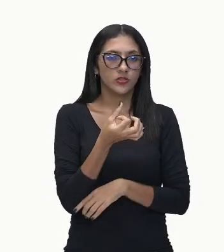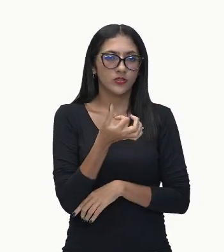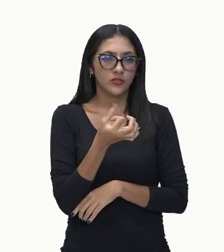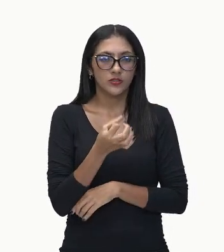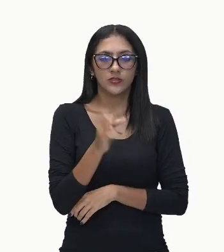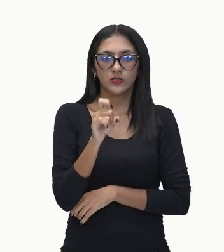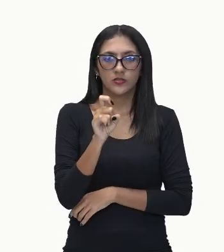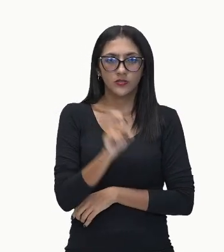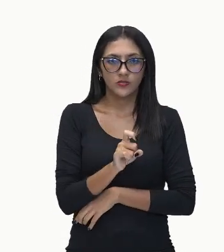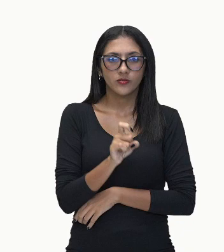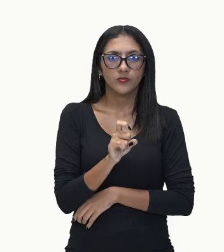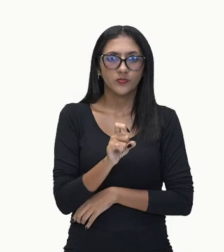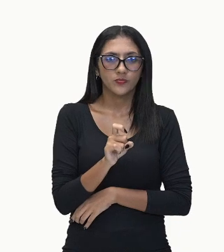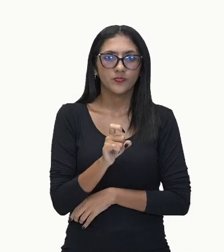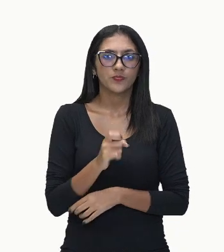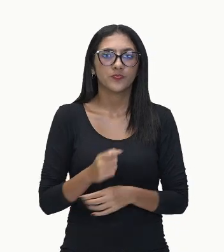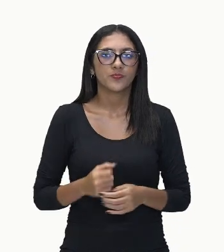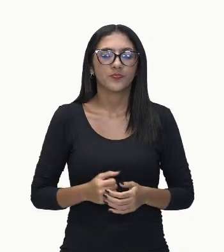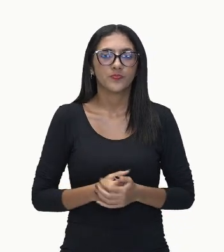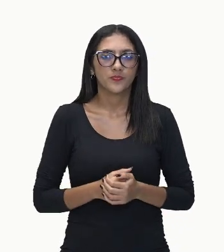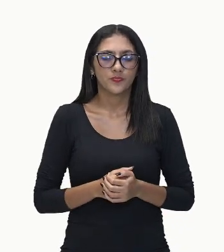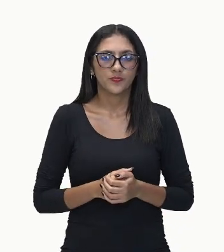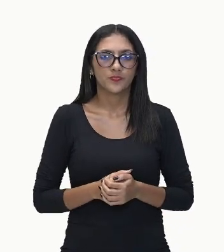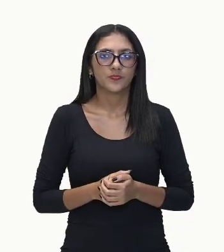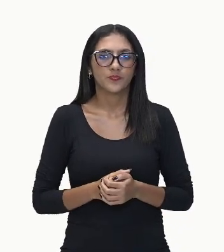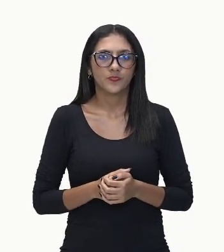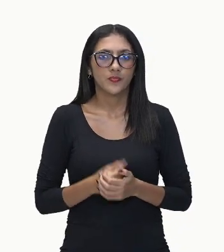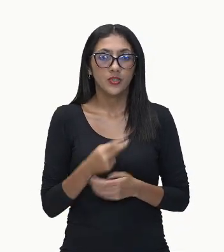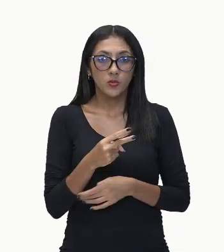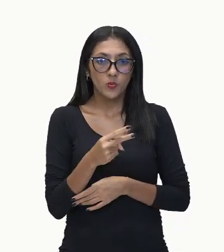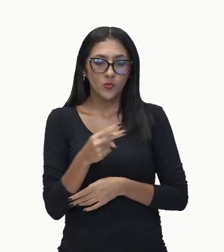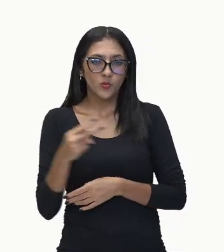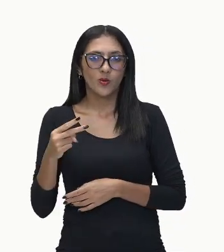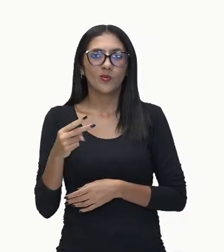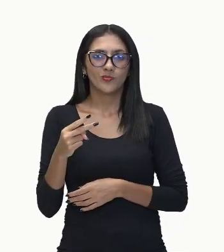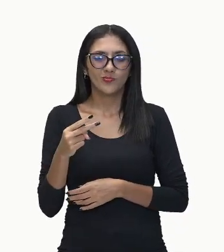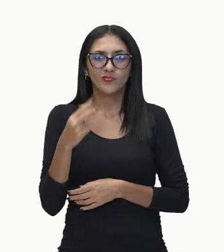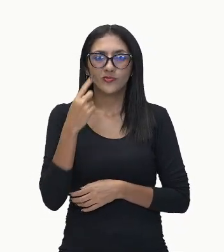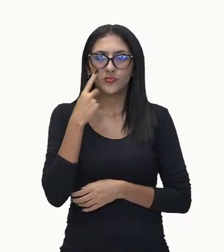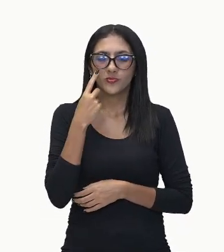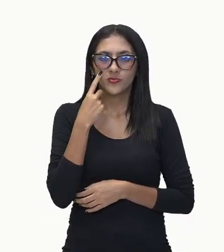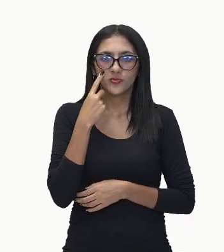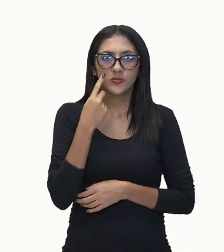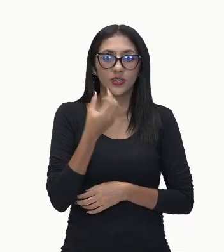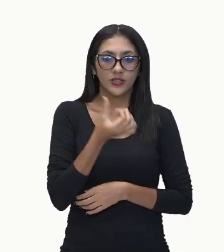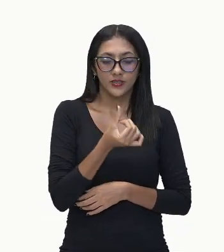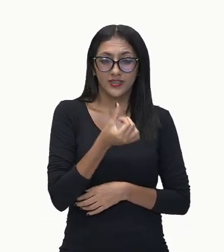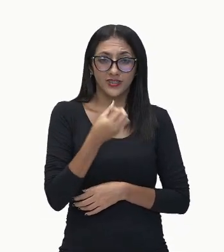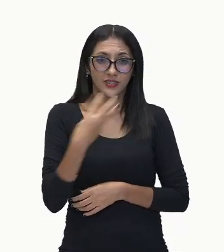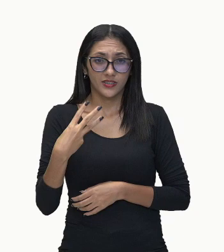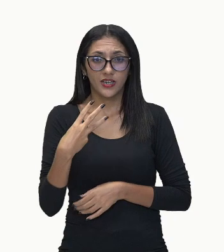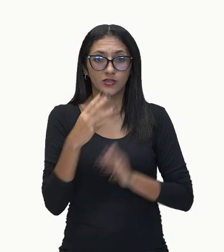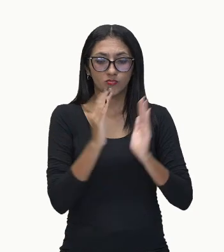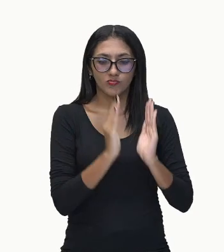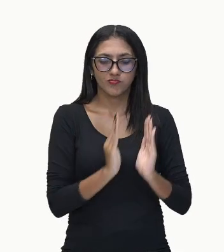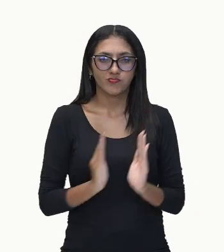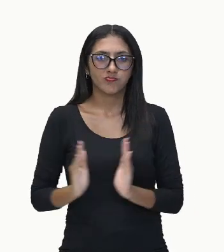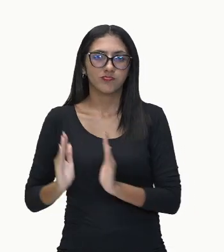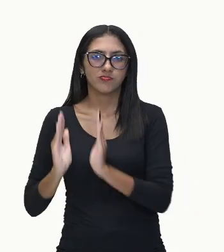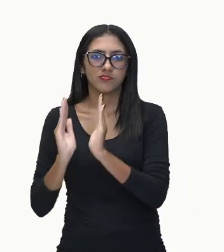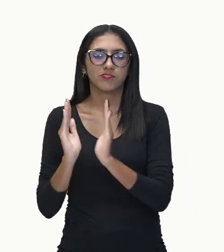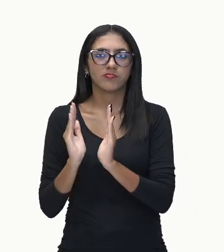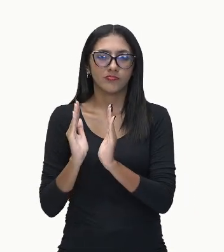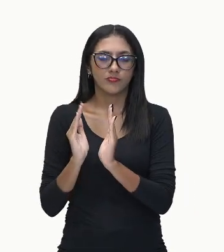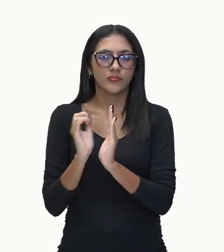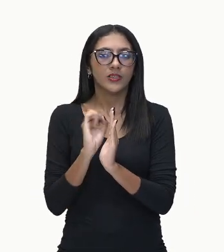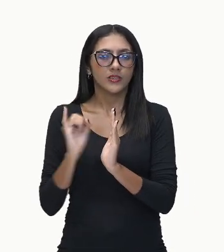16x igual atenção ó vamos pegar aqui o 63 e passar ele para o outro lado tá legal então